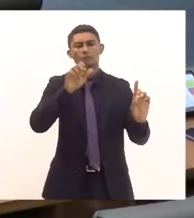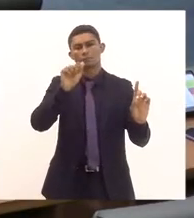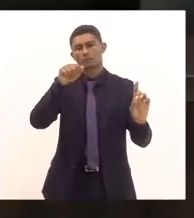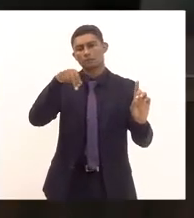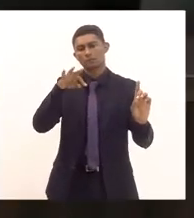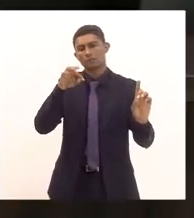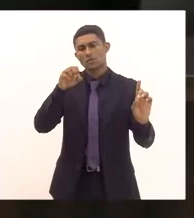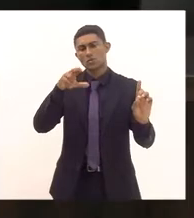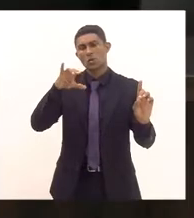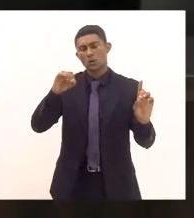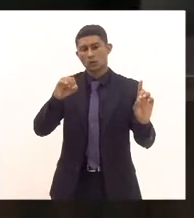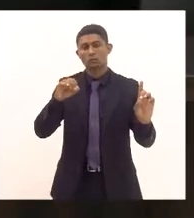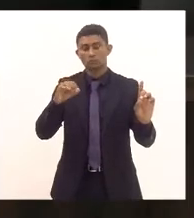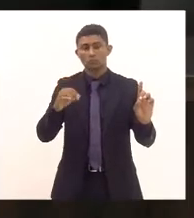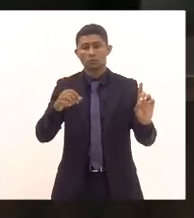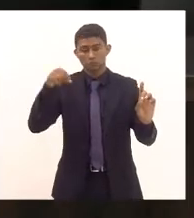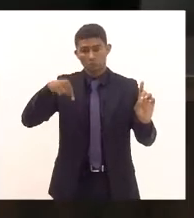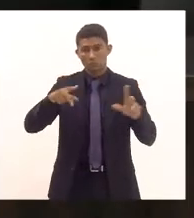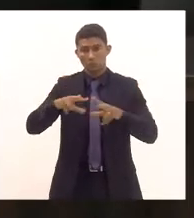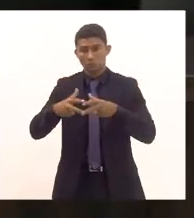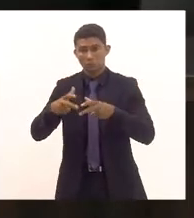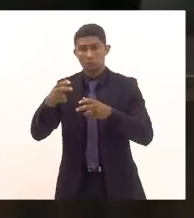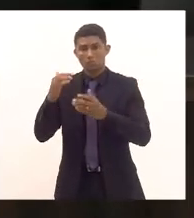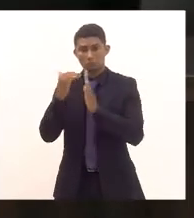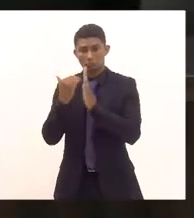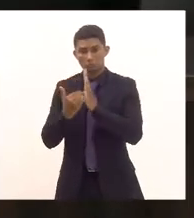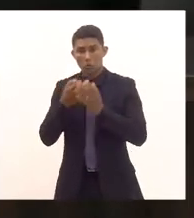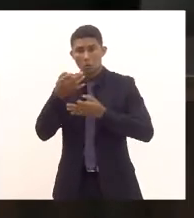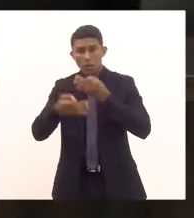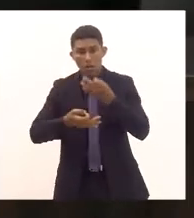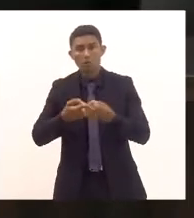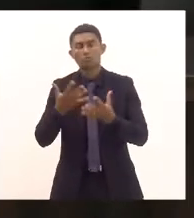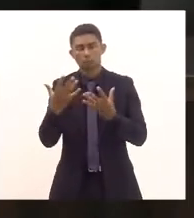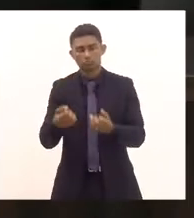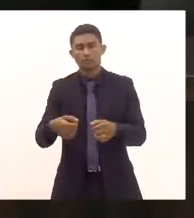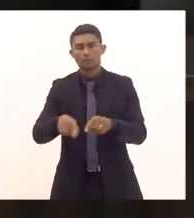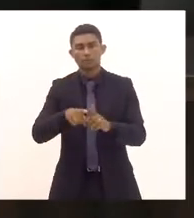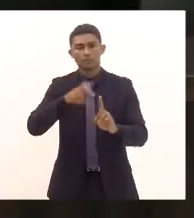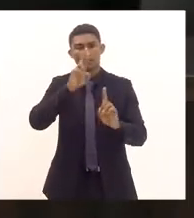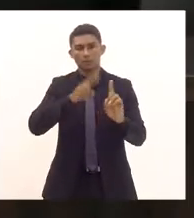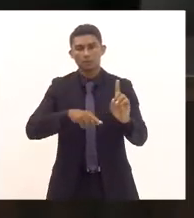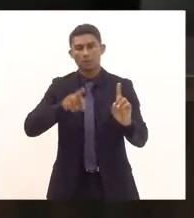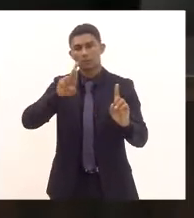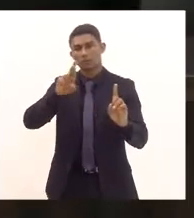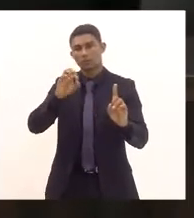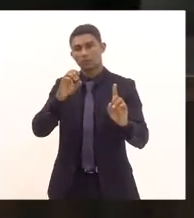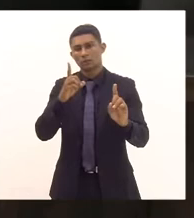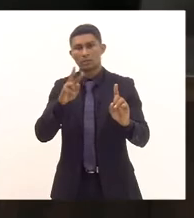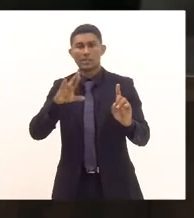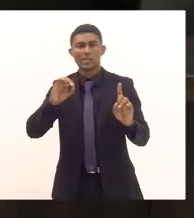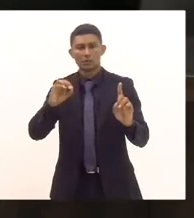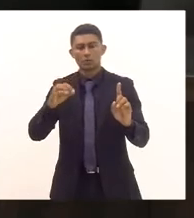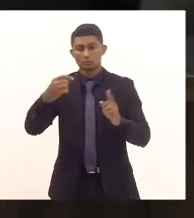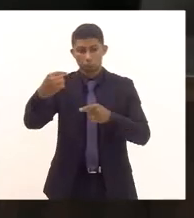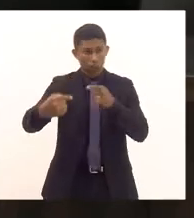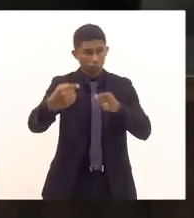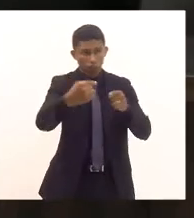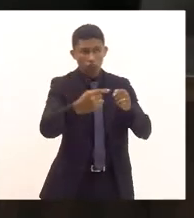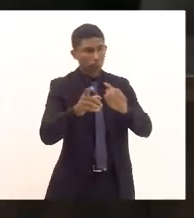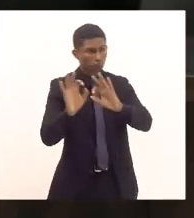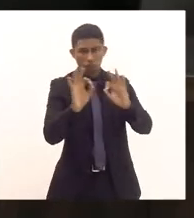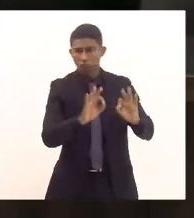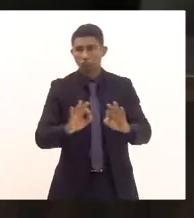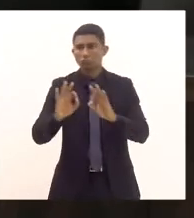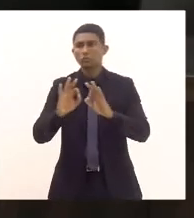parecer da comissão de normas internas e proposições externas favorável relator Deputado Rodrigo Amorim em discussão 90 pequena